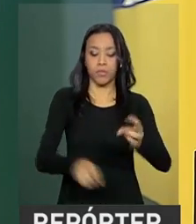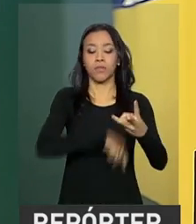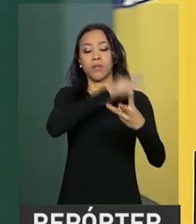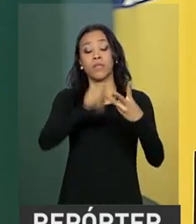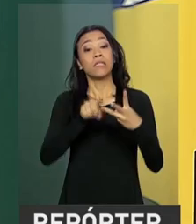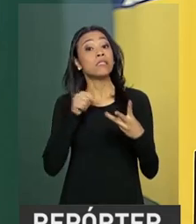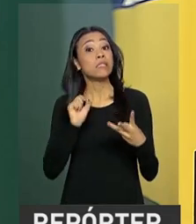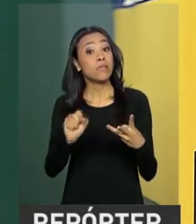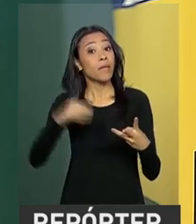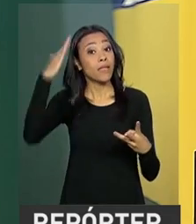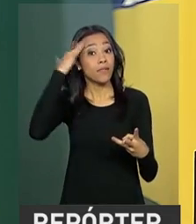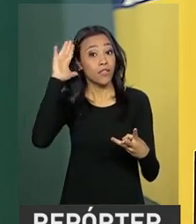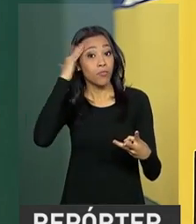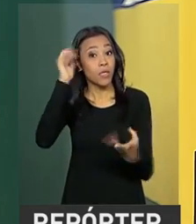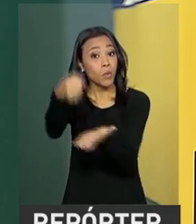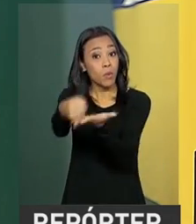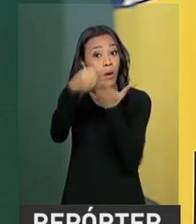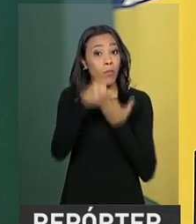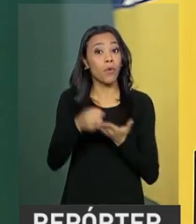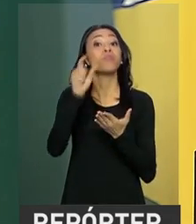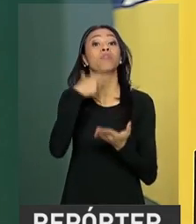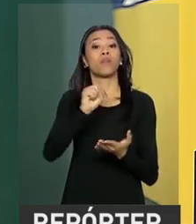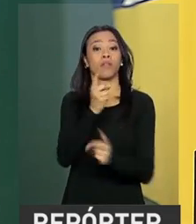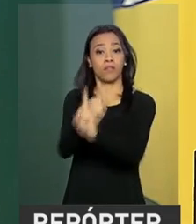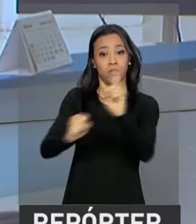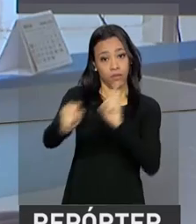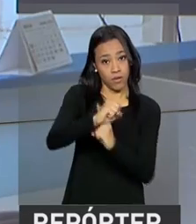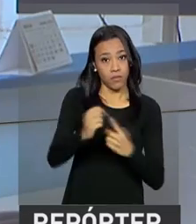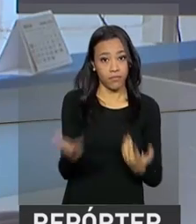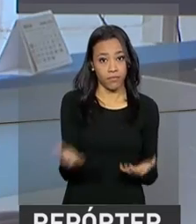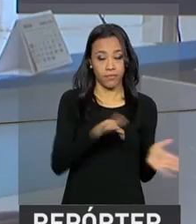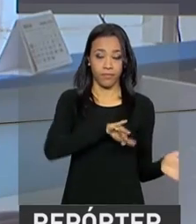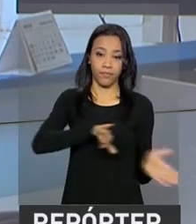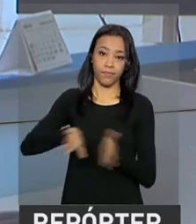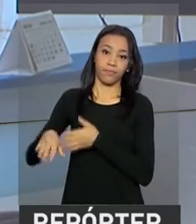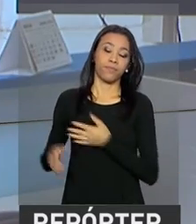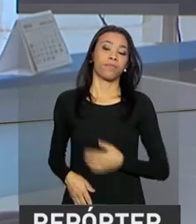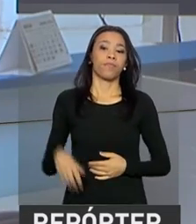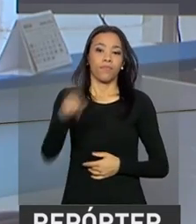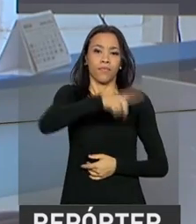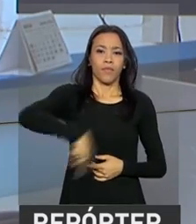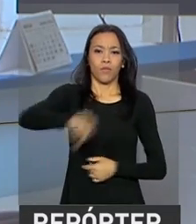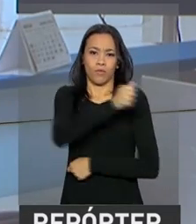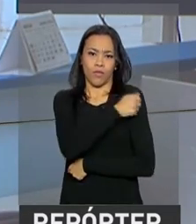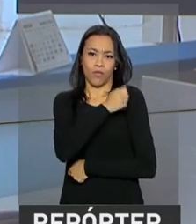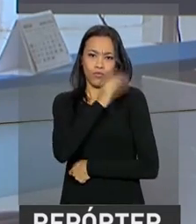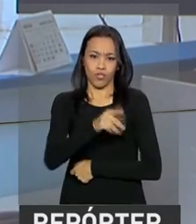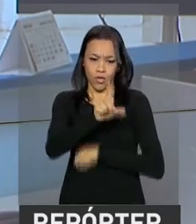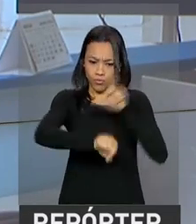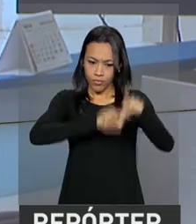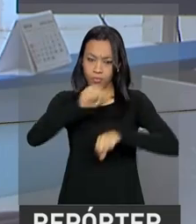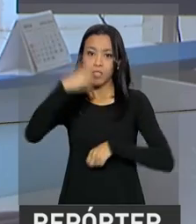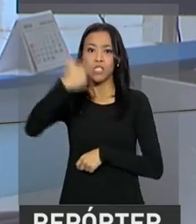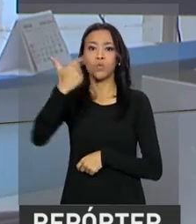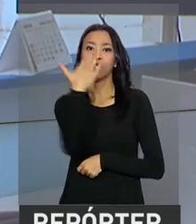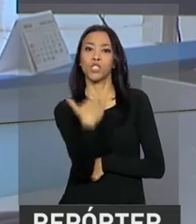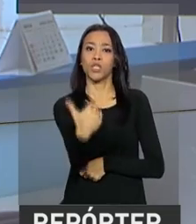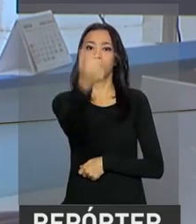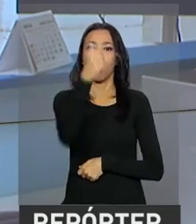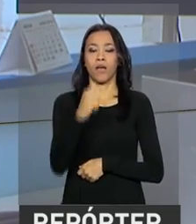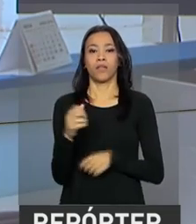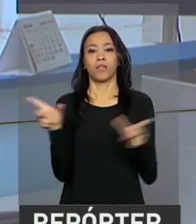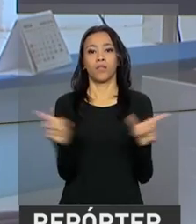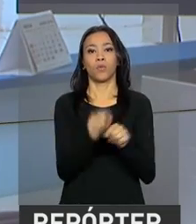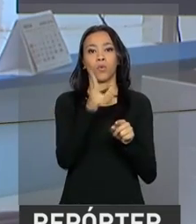a compreensão da sociedade e o apoio da sociedade Os estudantes selecionados na segunda chamada do ProUni tem